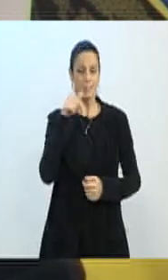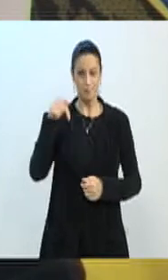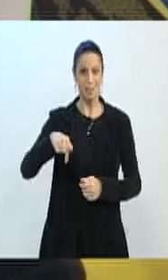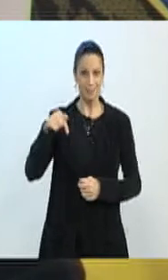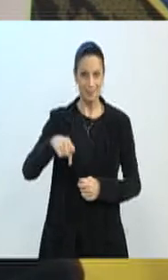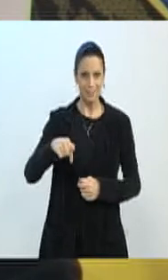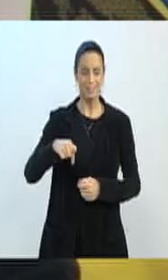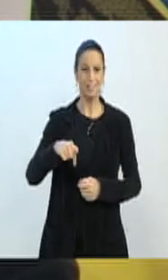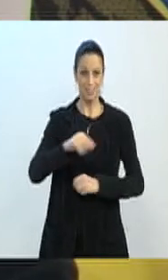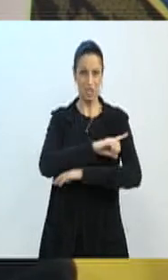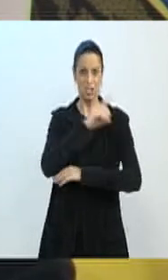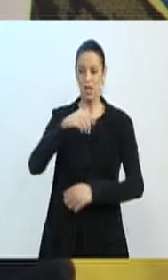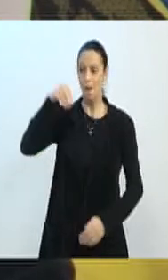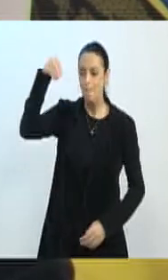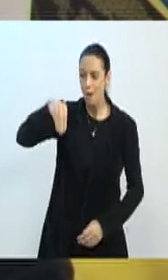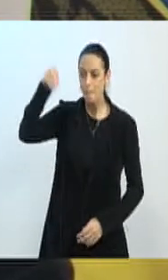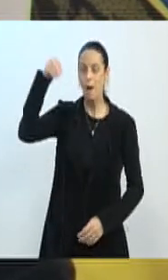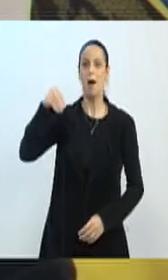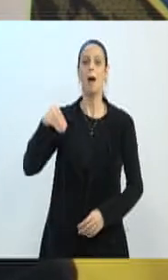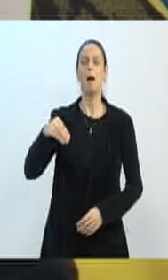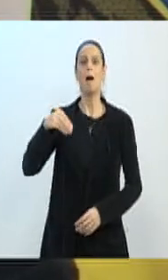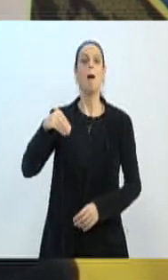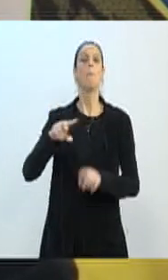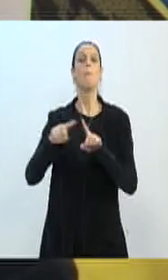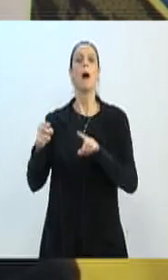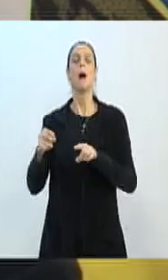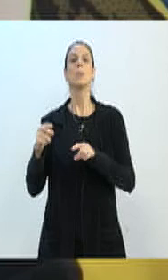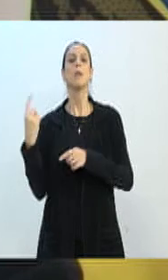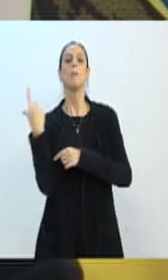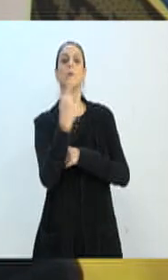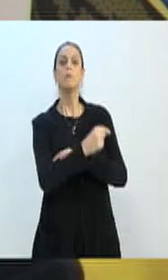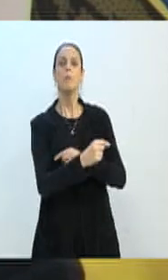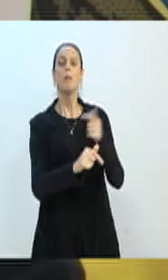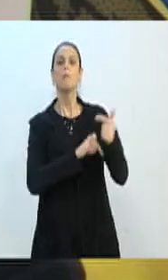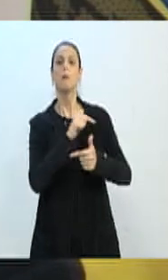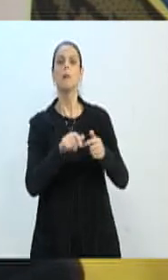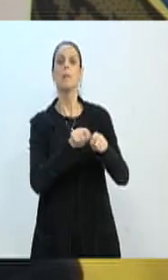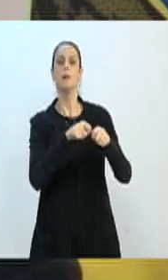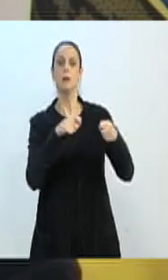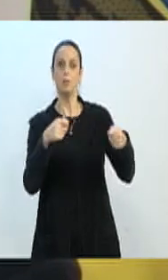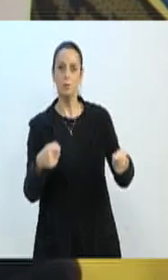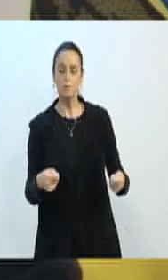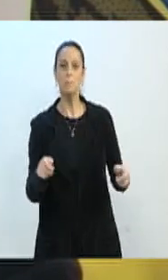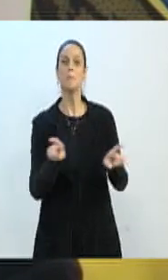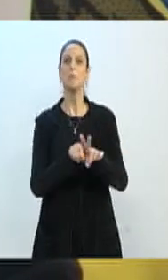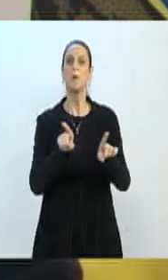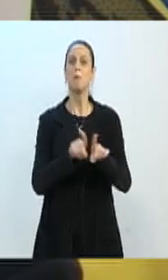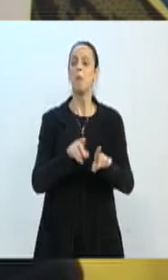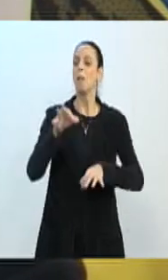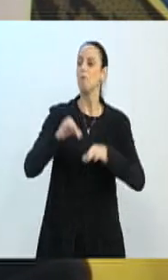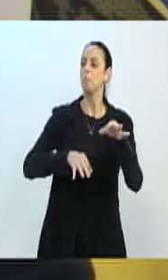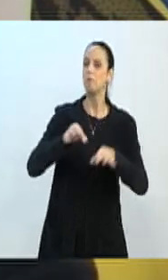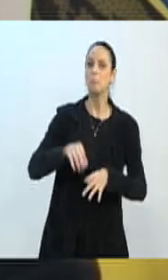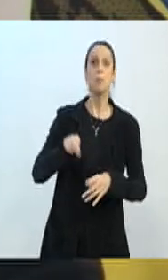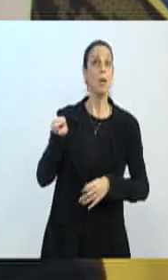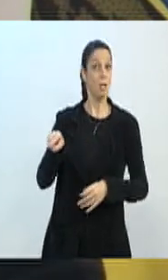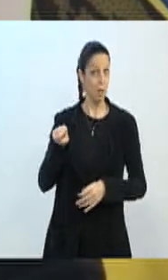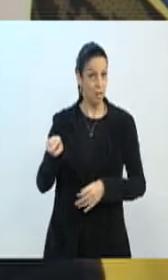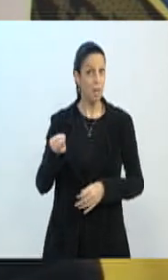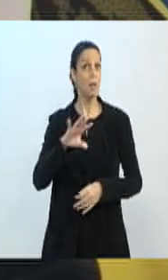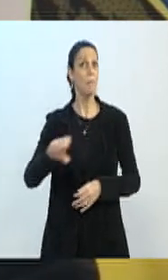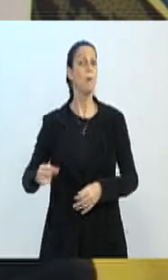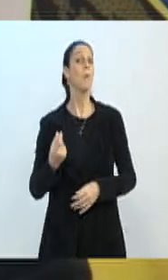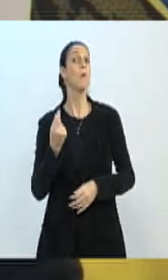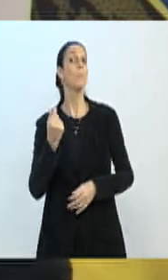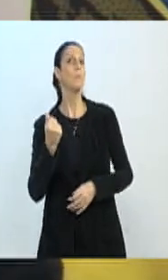indo da aula na Uniasselvi e indo do fórum fazer ações que devolver todo o curso não é só aqueles